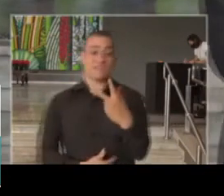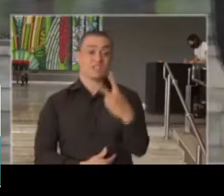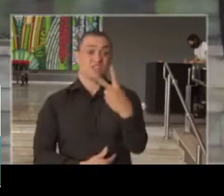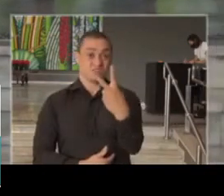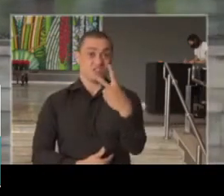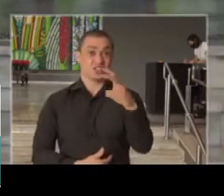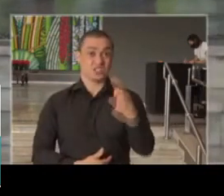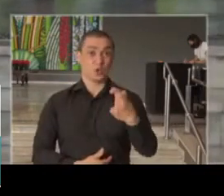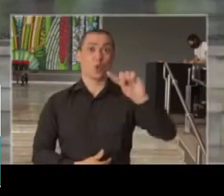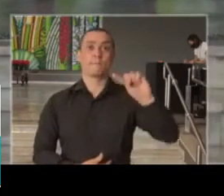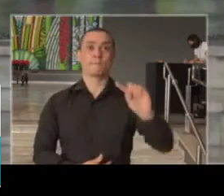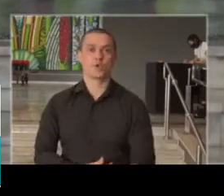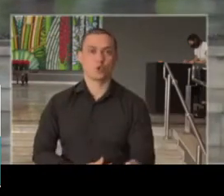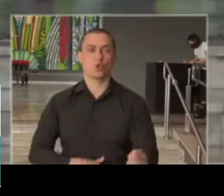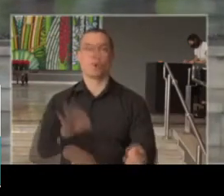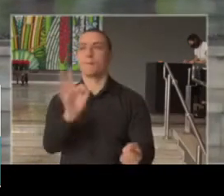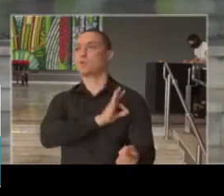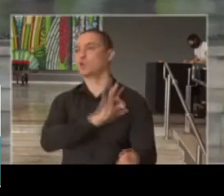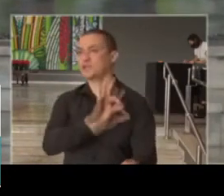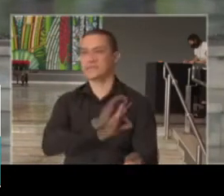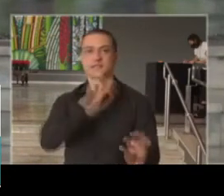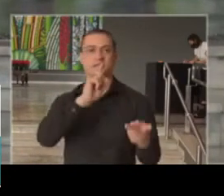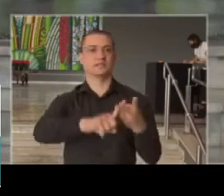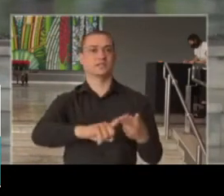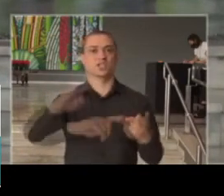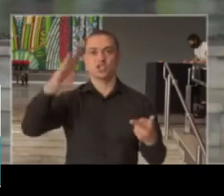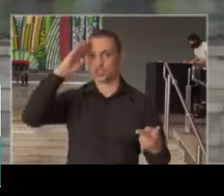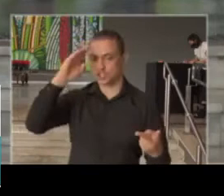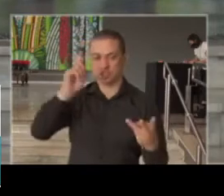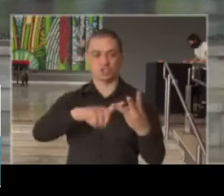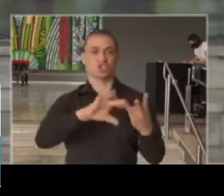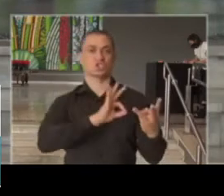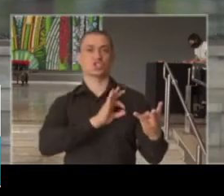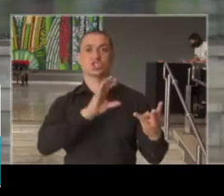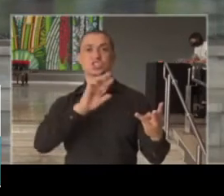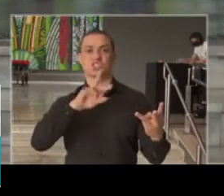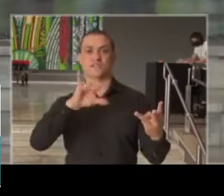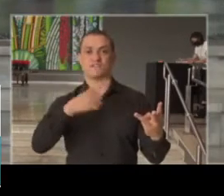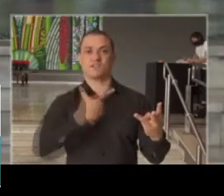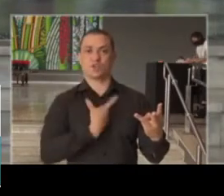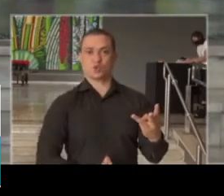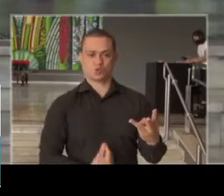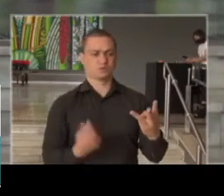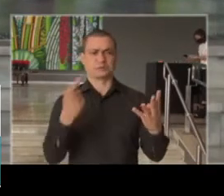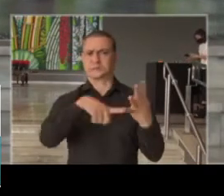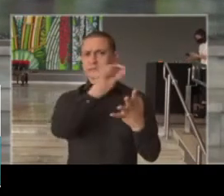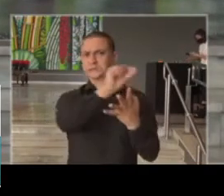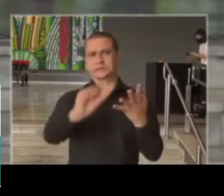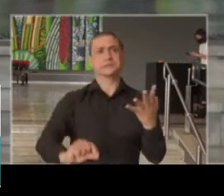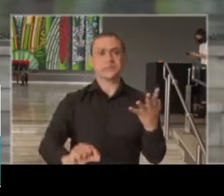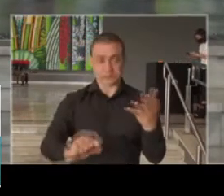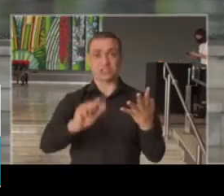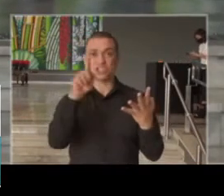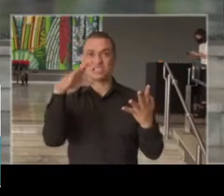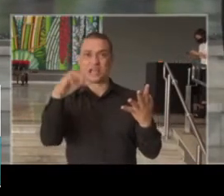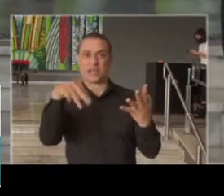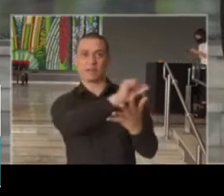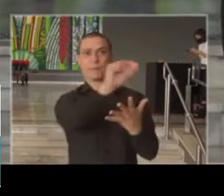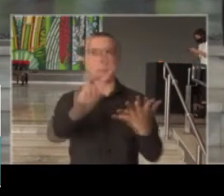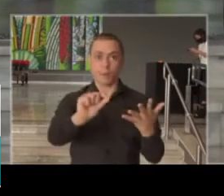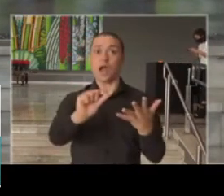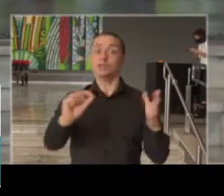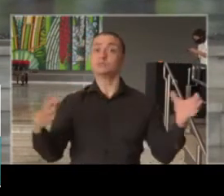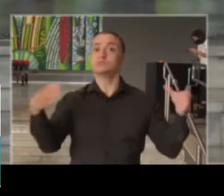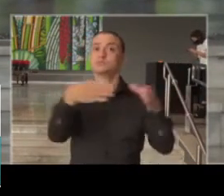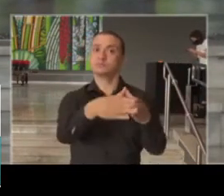de segurança, entre policiais militares, policiais civis e agentes das guardas civis metropolitanas em todo